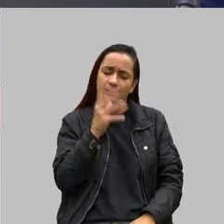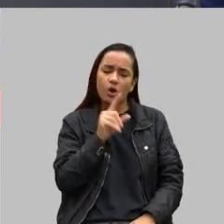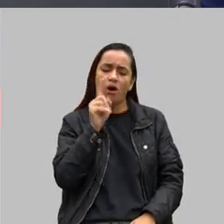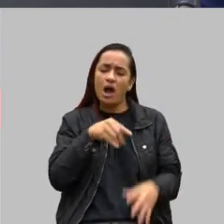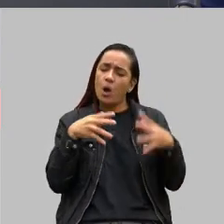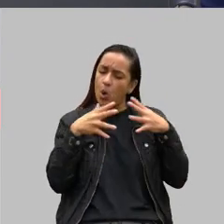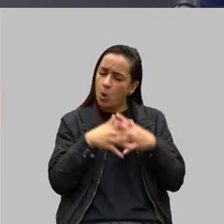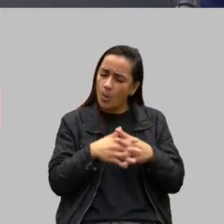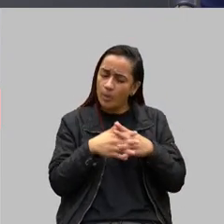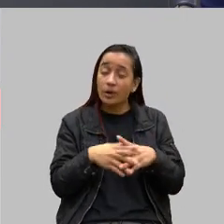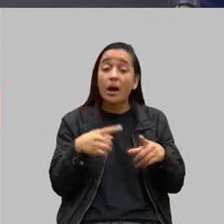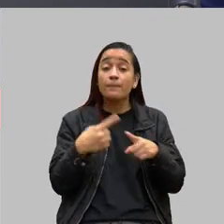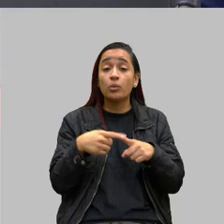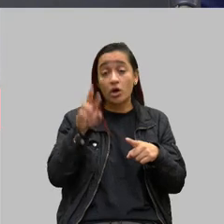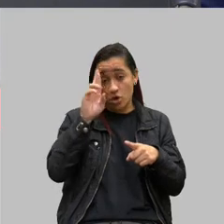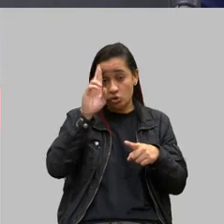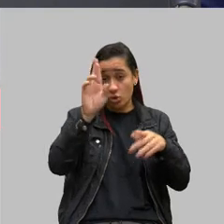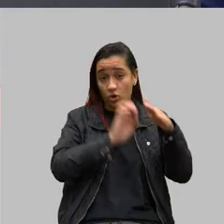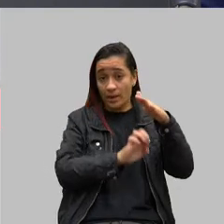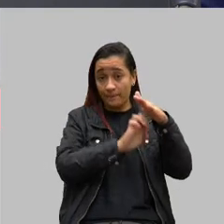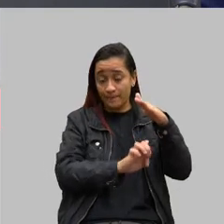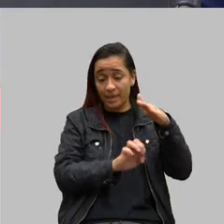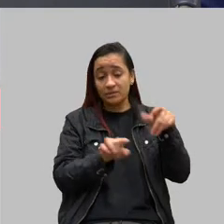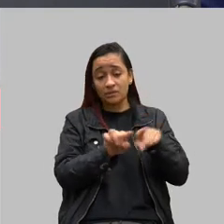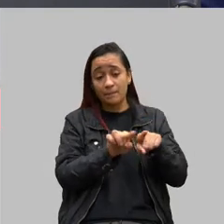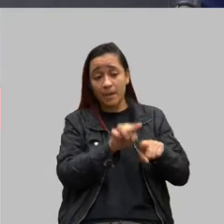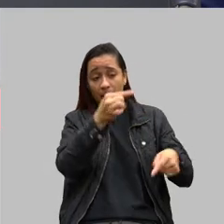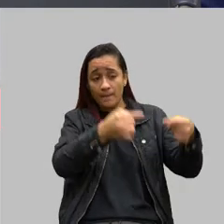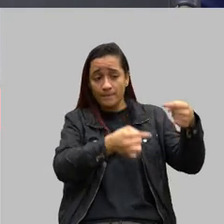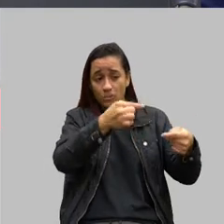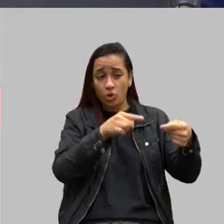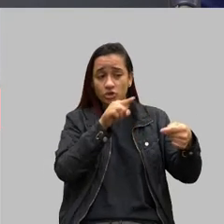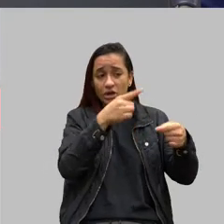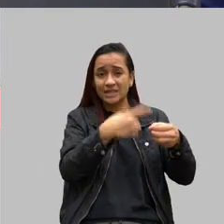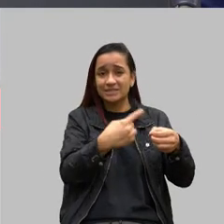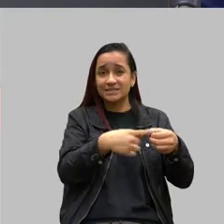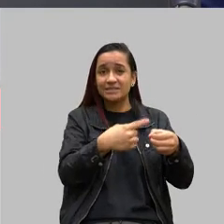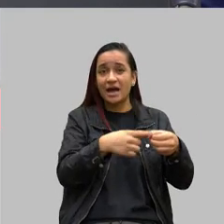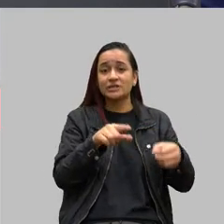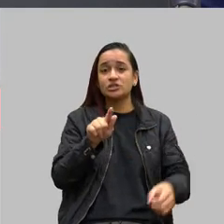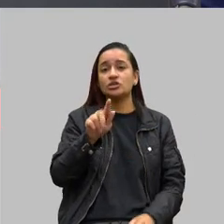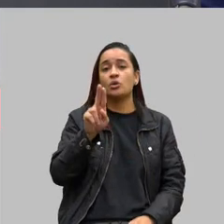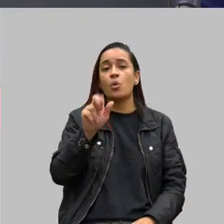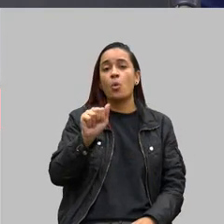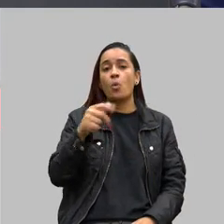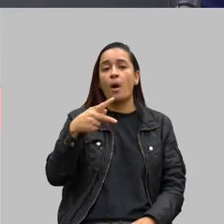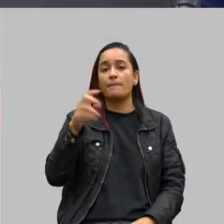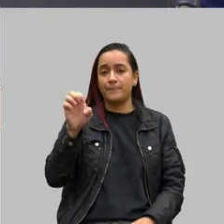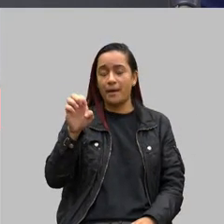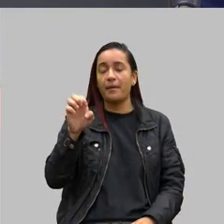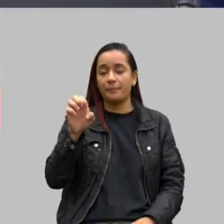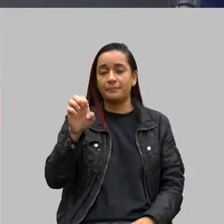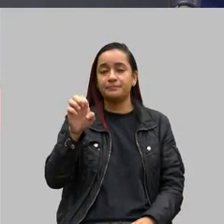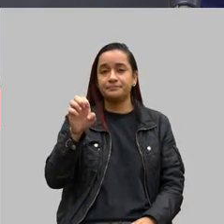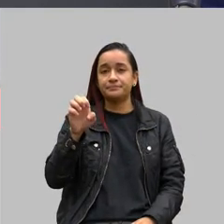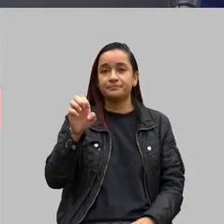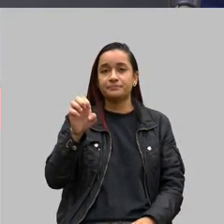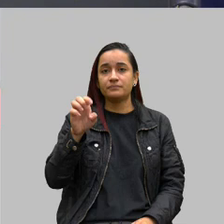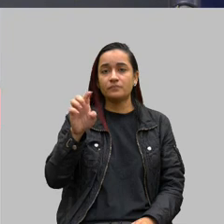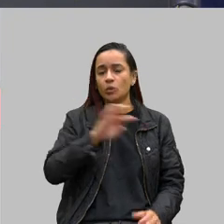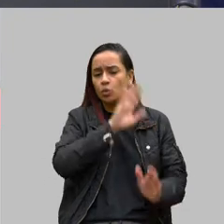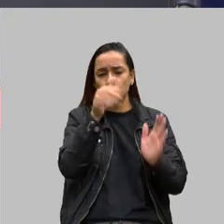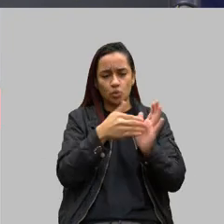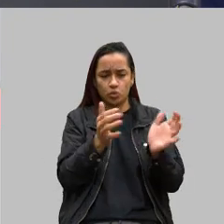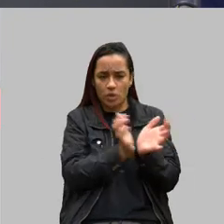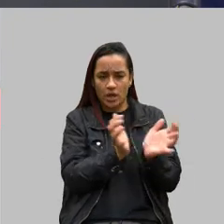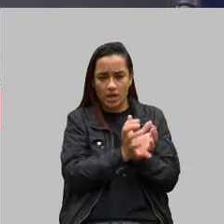empresários da cidade os políticos da cidade o prefeito lá da cidade de Guapé o toda a equipe